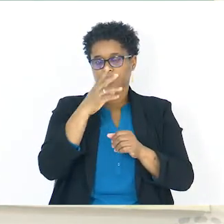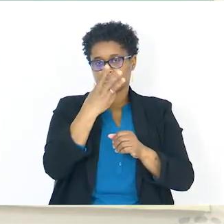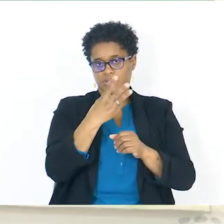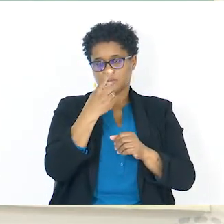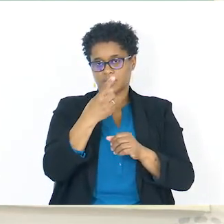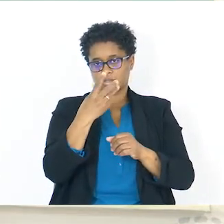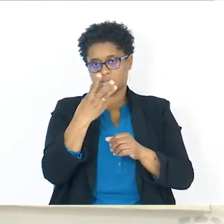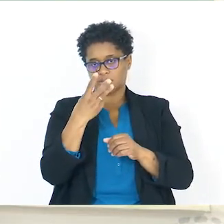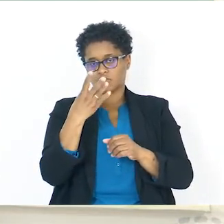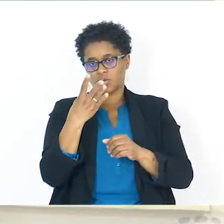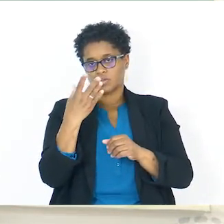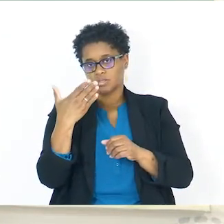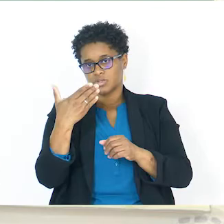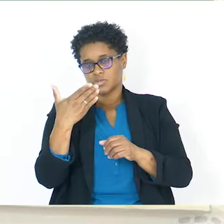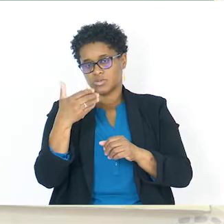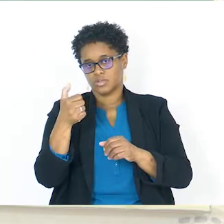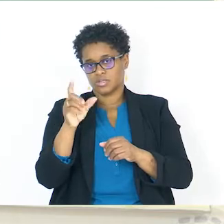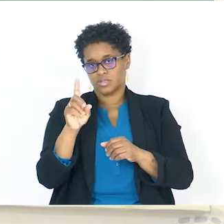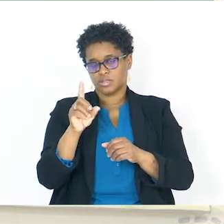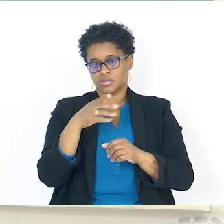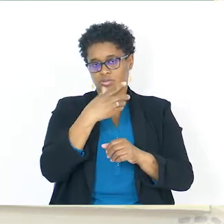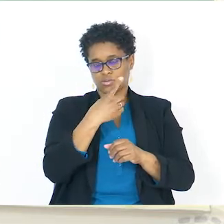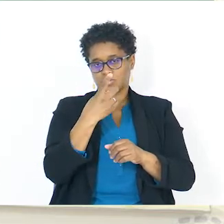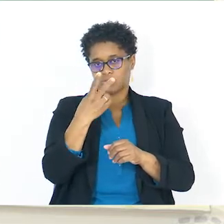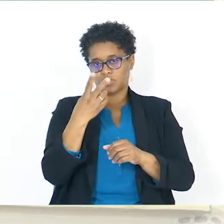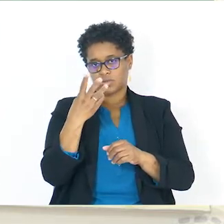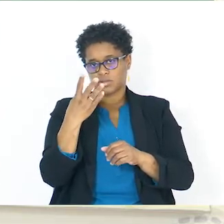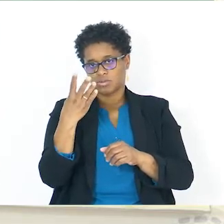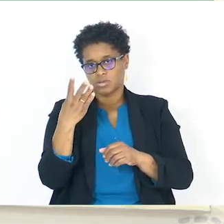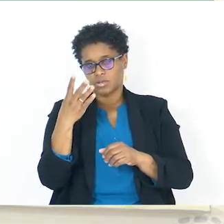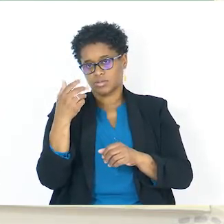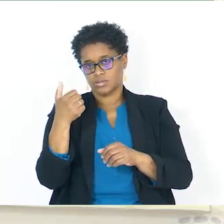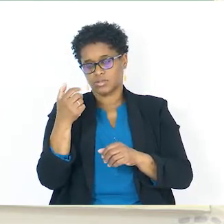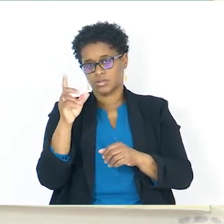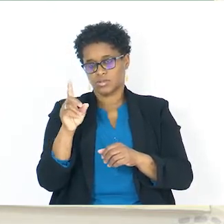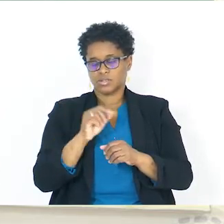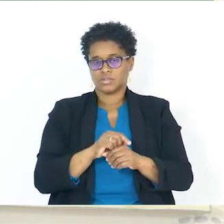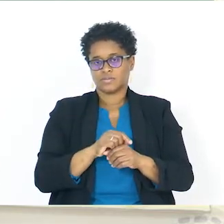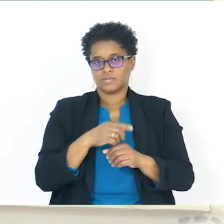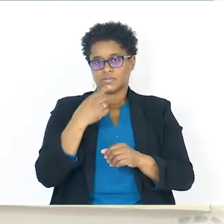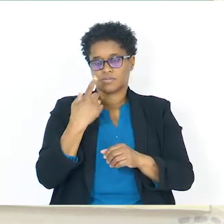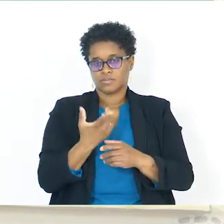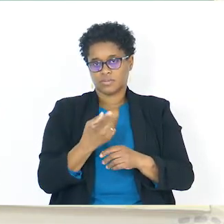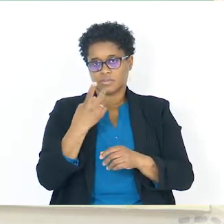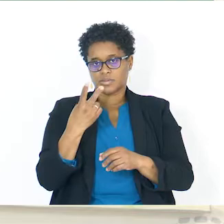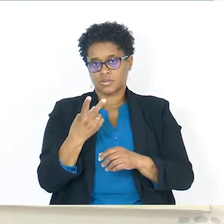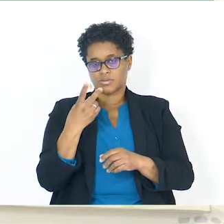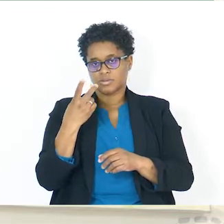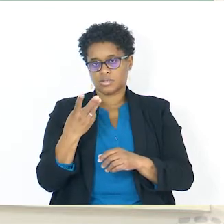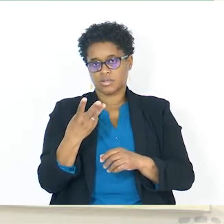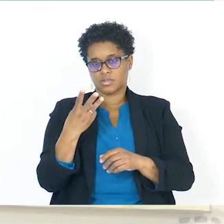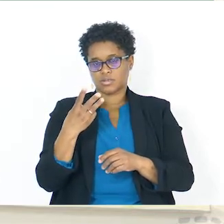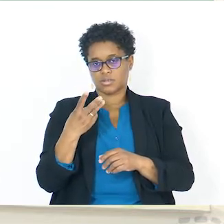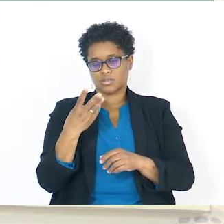6. 3, 4, 5, 6. 1, 2, 3, 4, 5, 6.